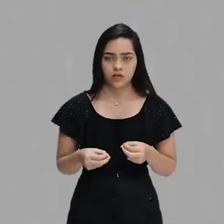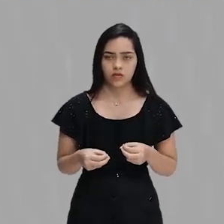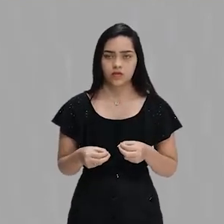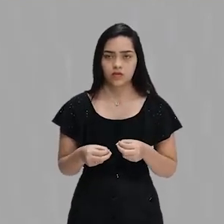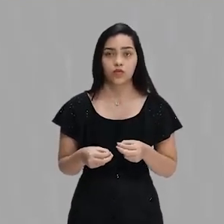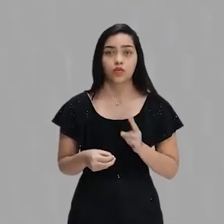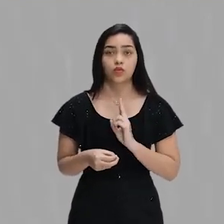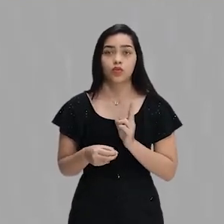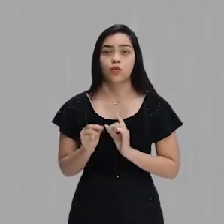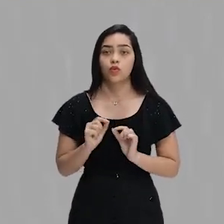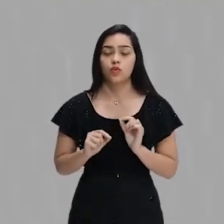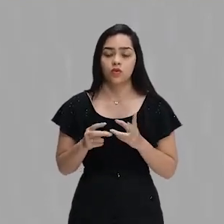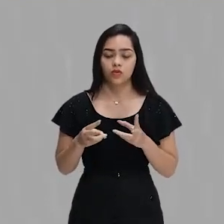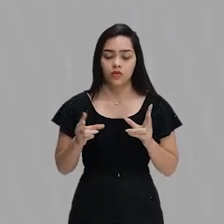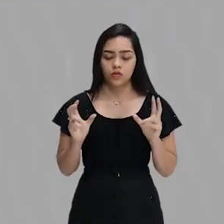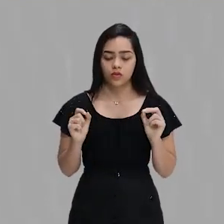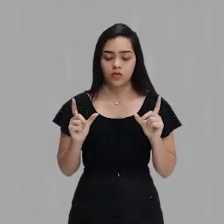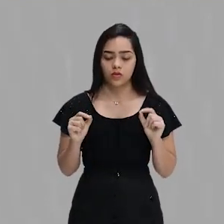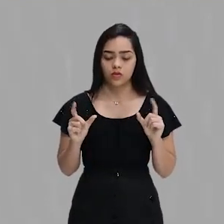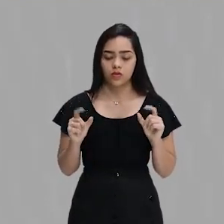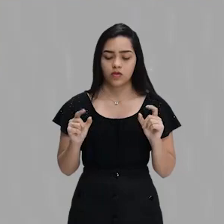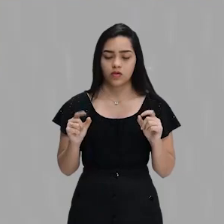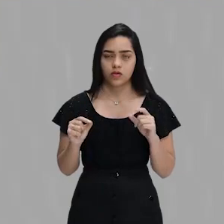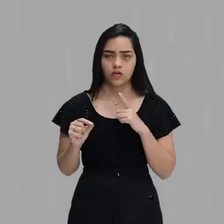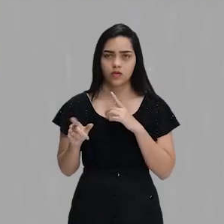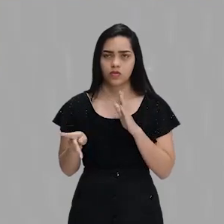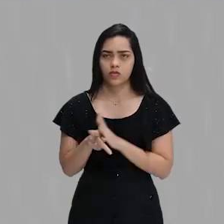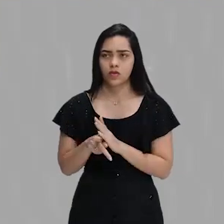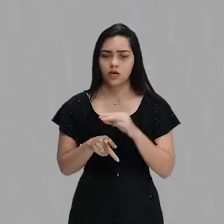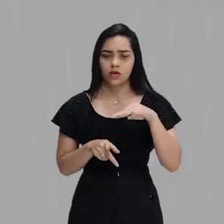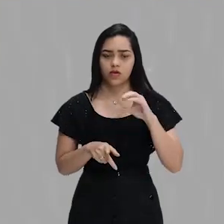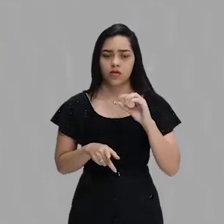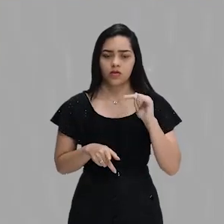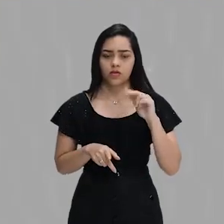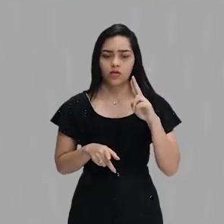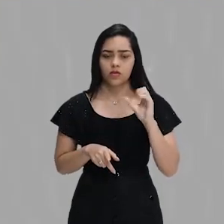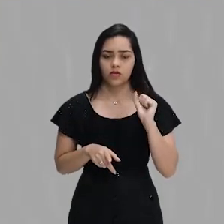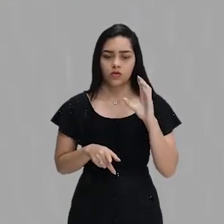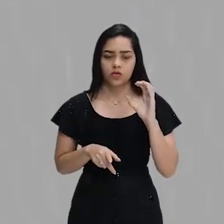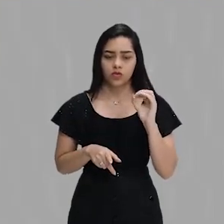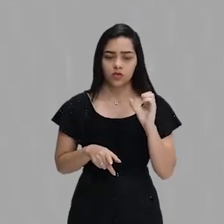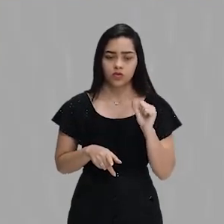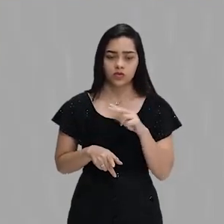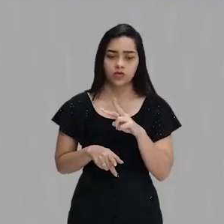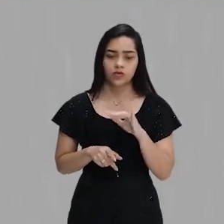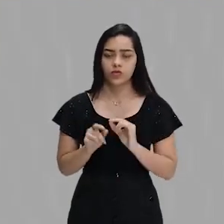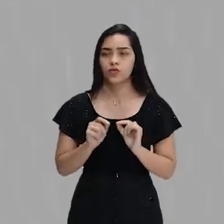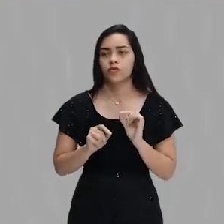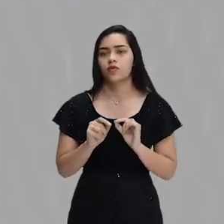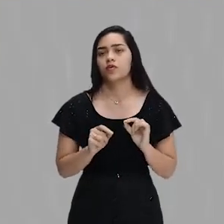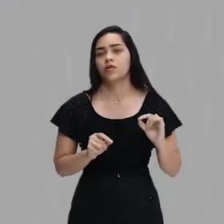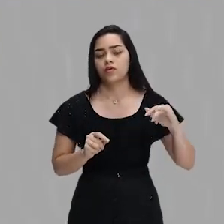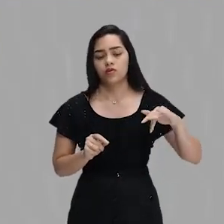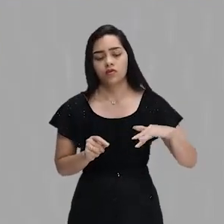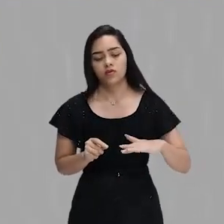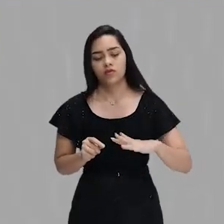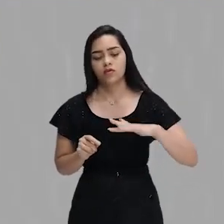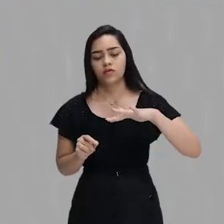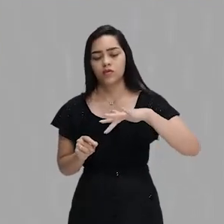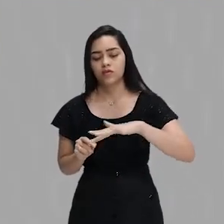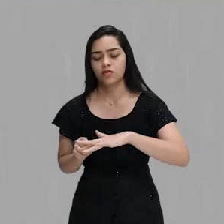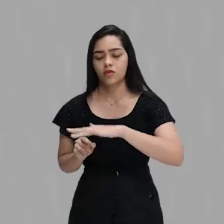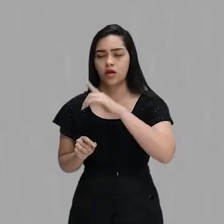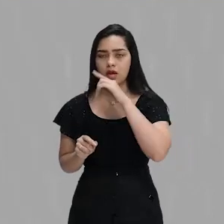caranguejo, pessoal, eles moram em conchas de moluscos, né? Conchas abandonadas. Então, eles andam, né, num